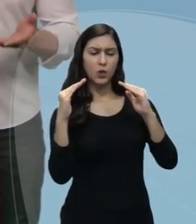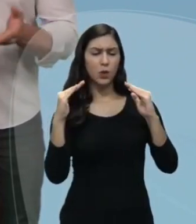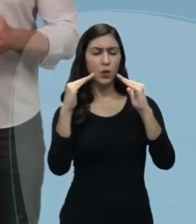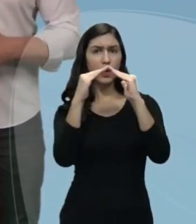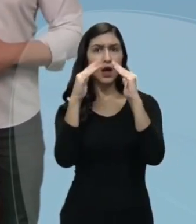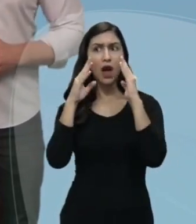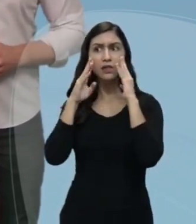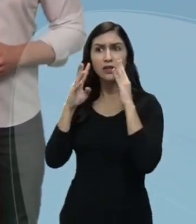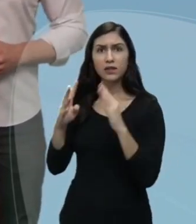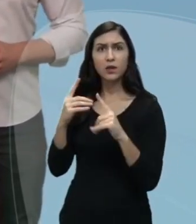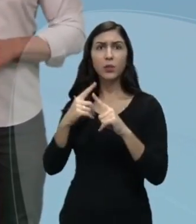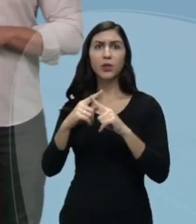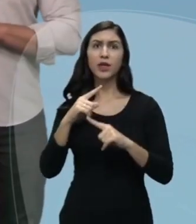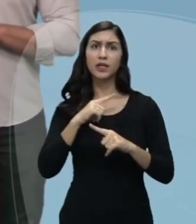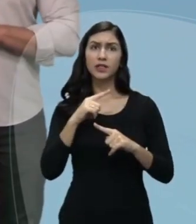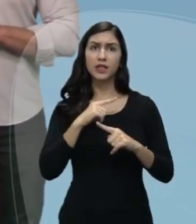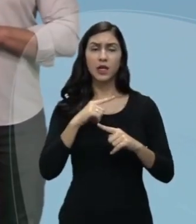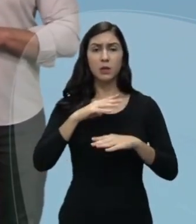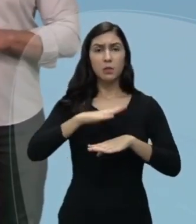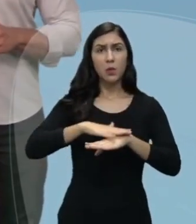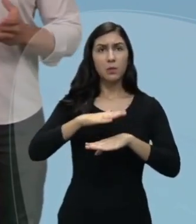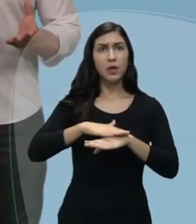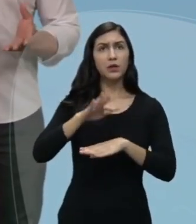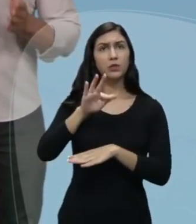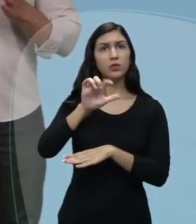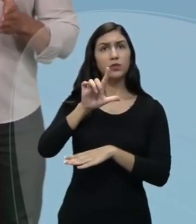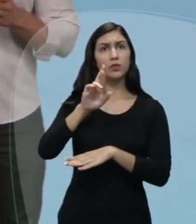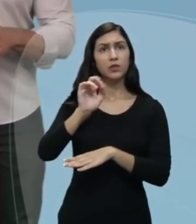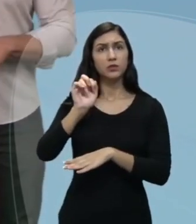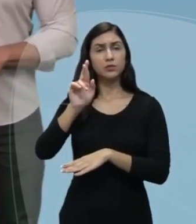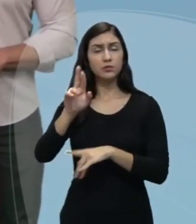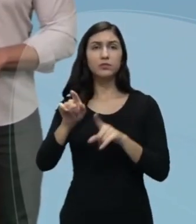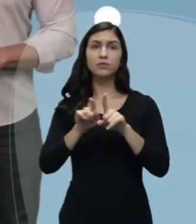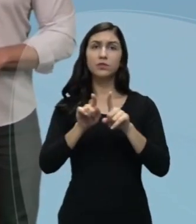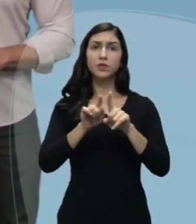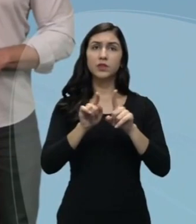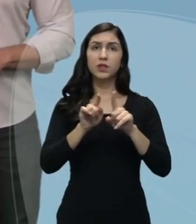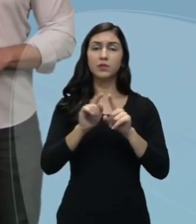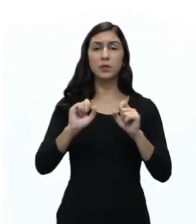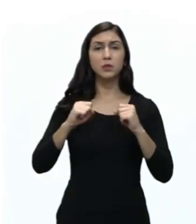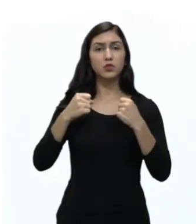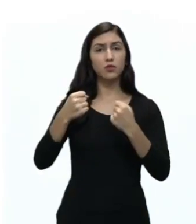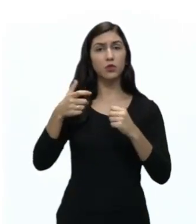por estarem submetidas tanto ao momento fletor quanto ao esforço cortante.